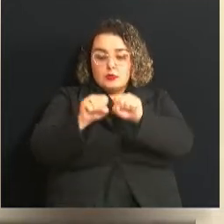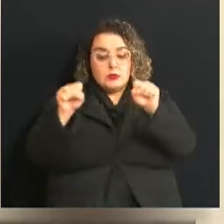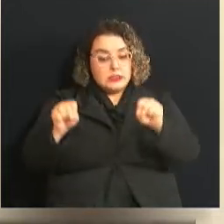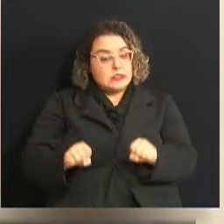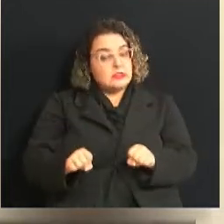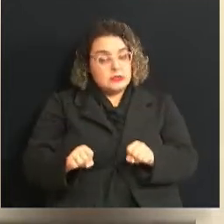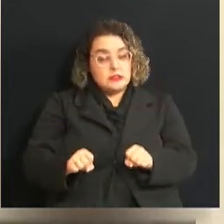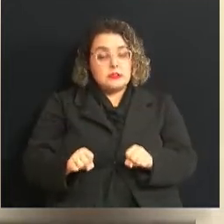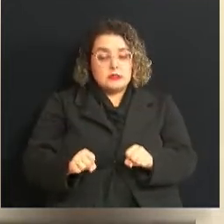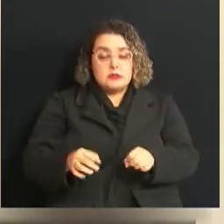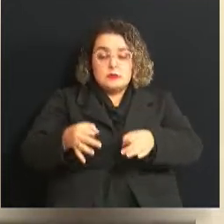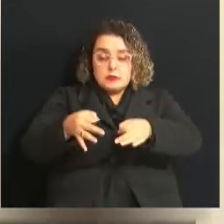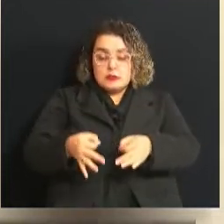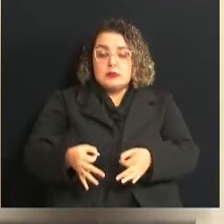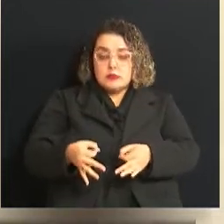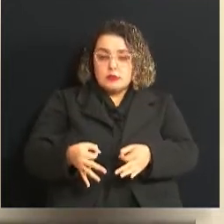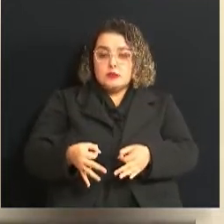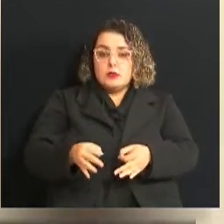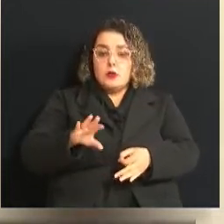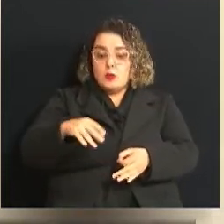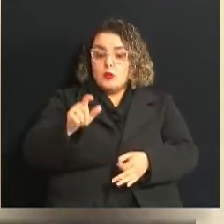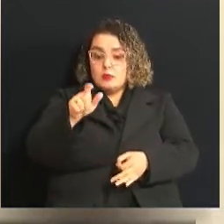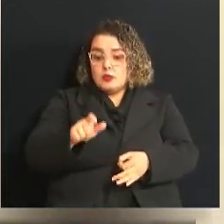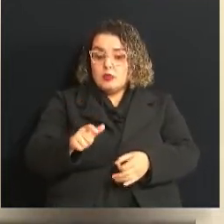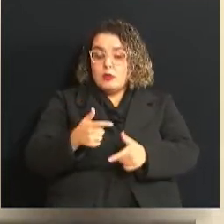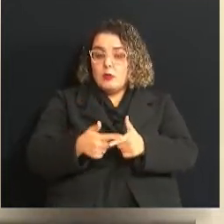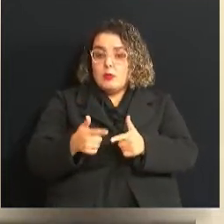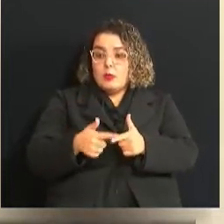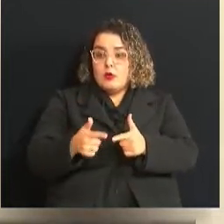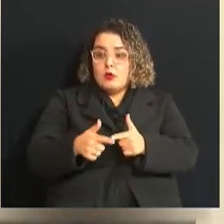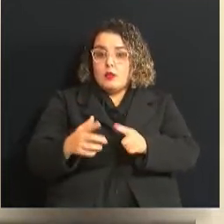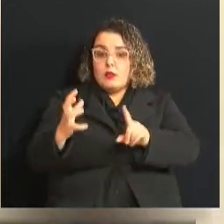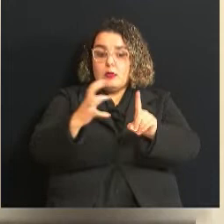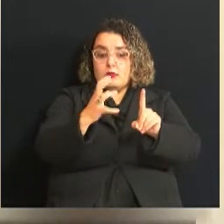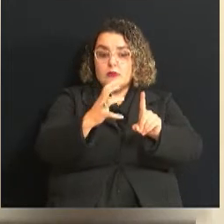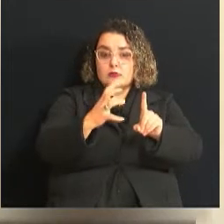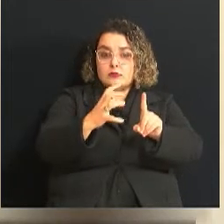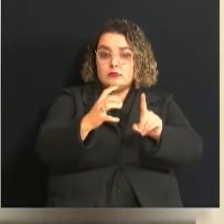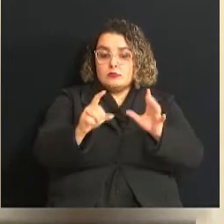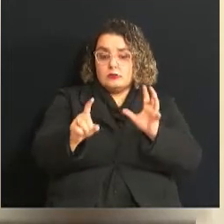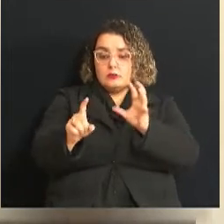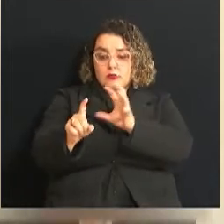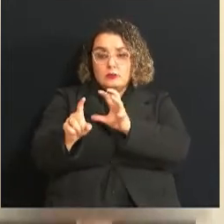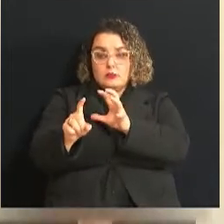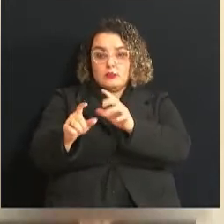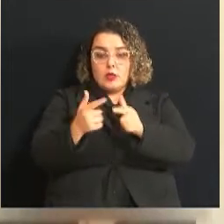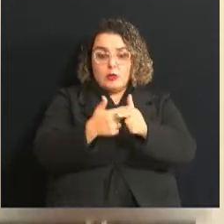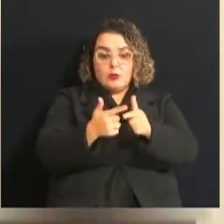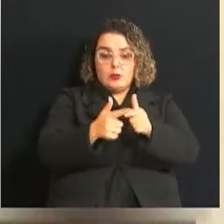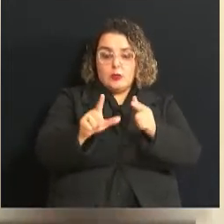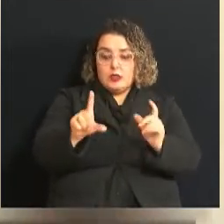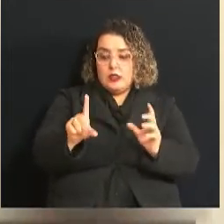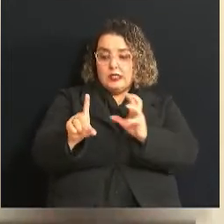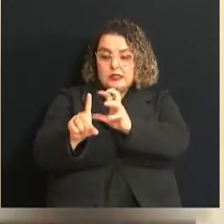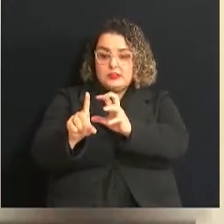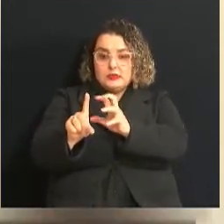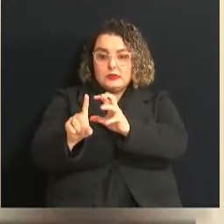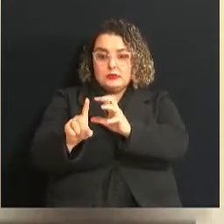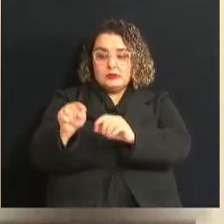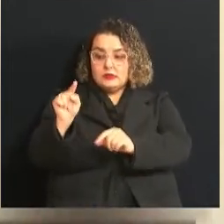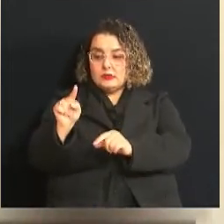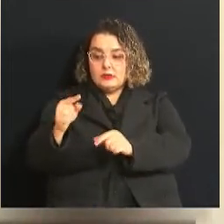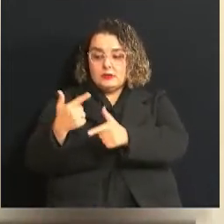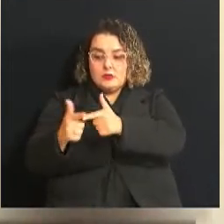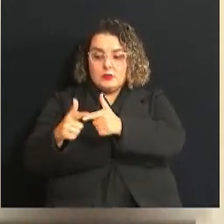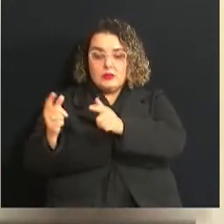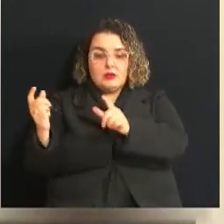que quando uma pessoa tem um problema, afeta o outro, né? E vice-versa. Então, assim, qual que é a